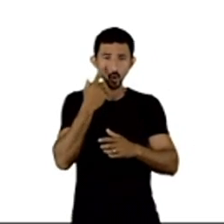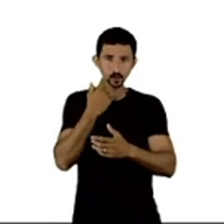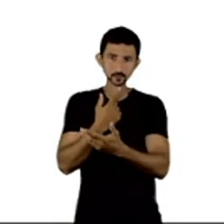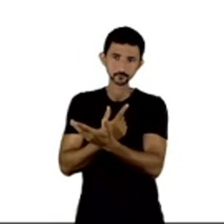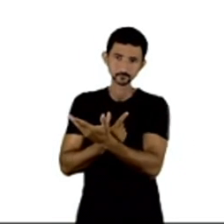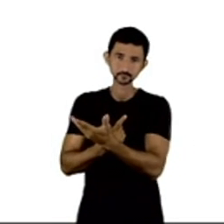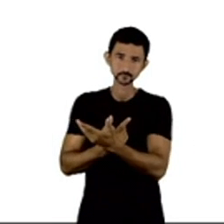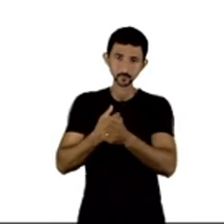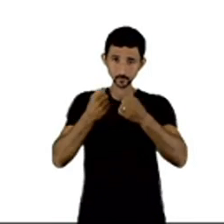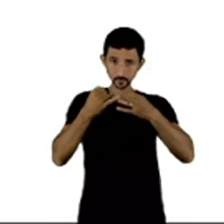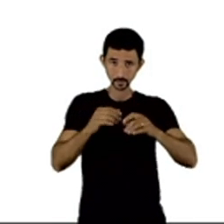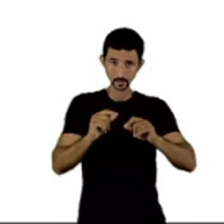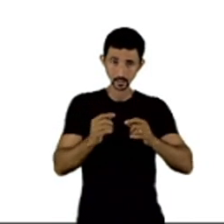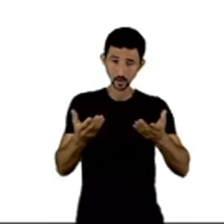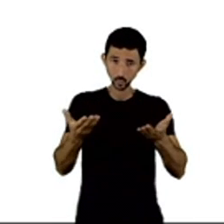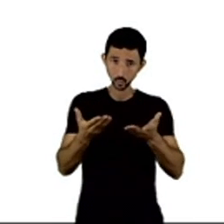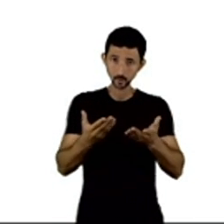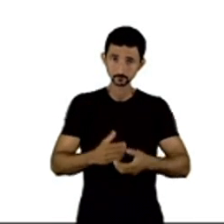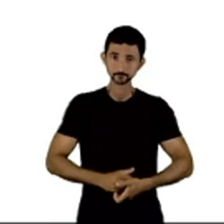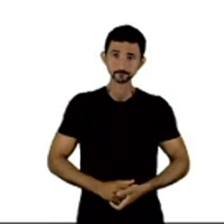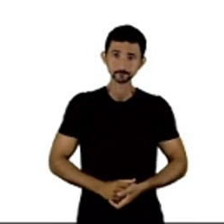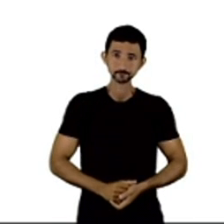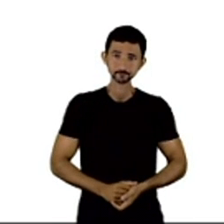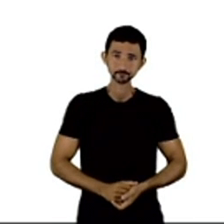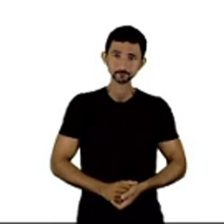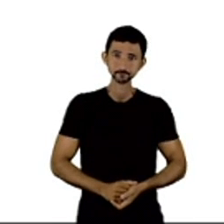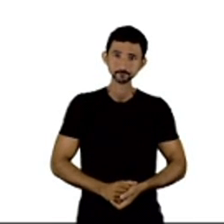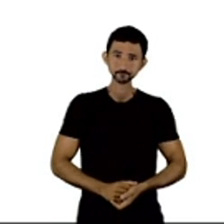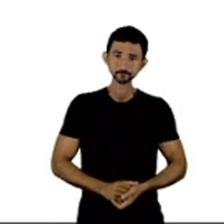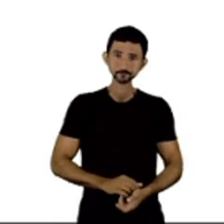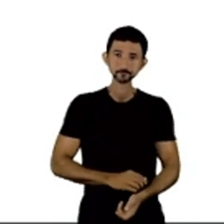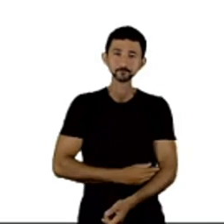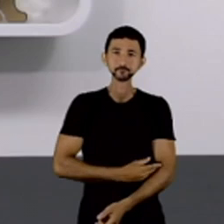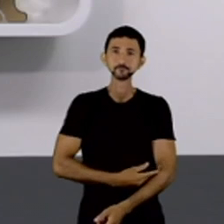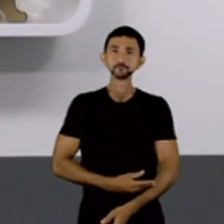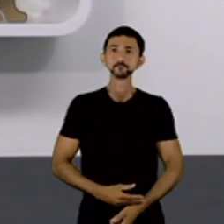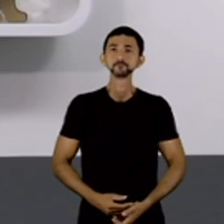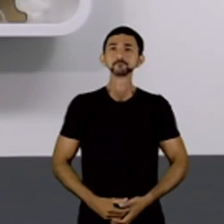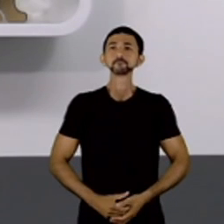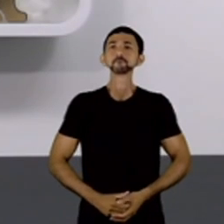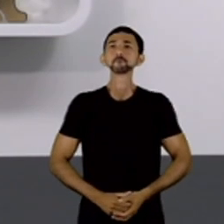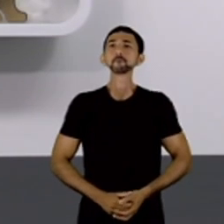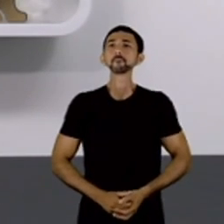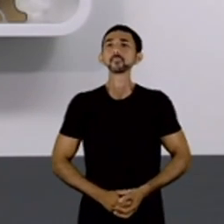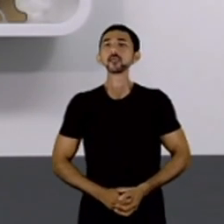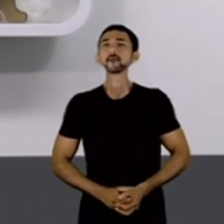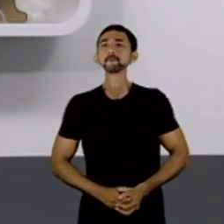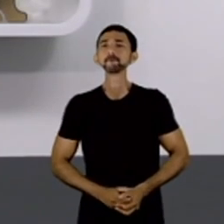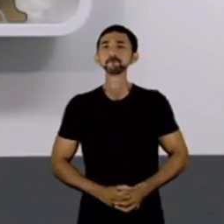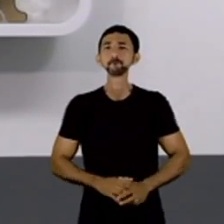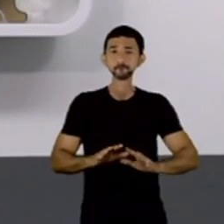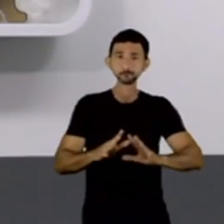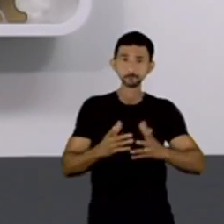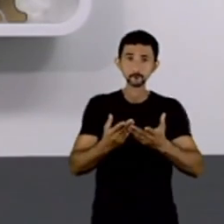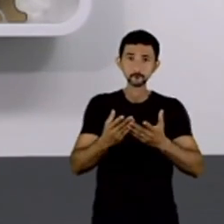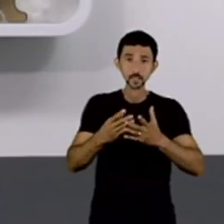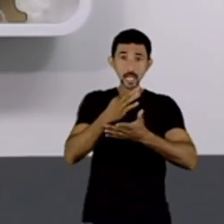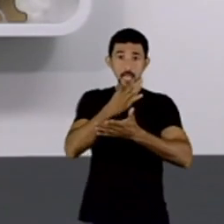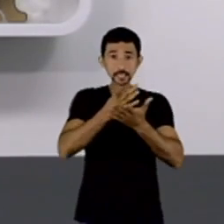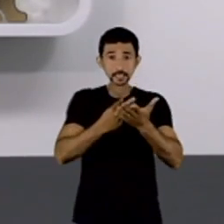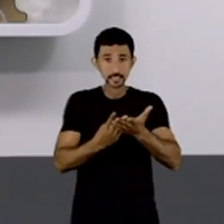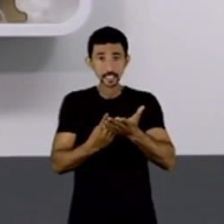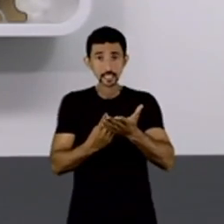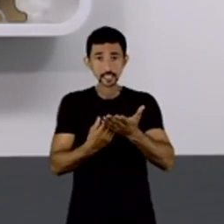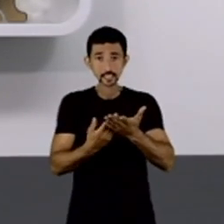vem comigo que eu vou te explicar agora. Entenda, pode vir aqui. Todo texto